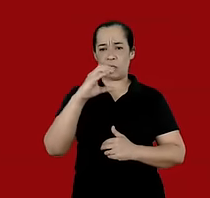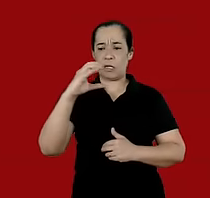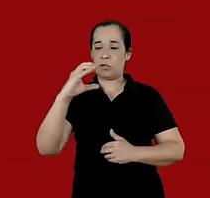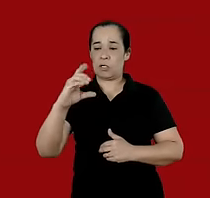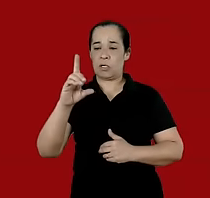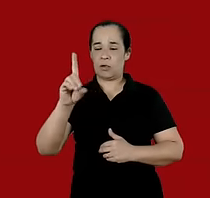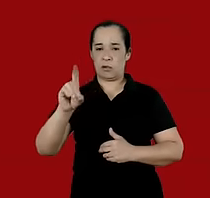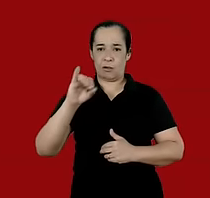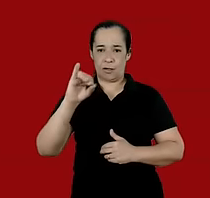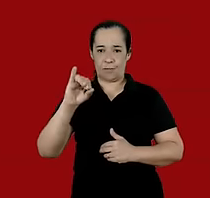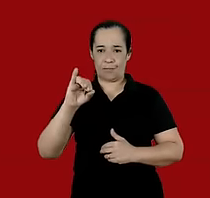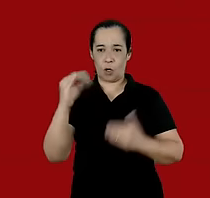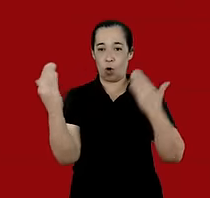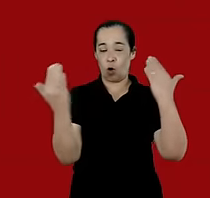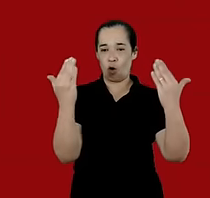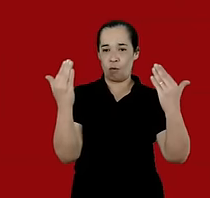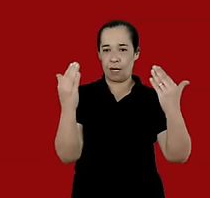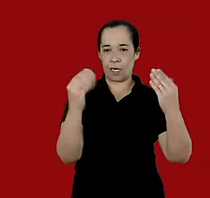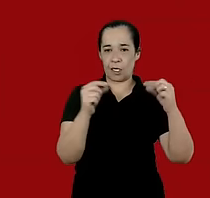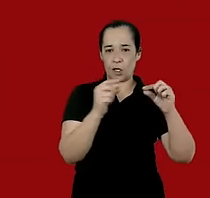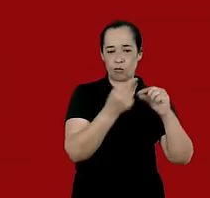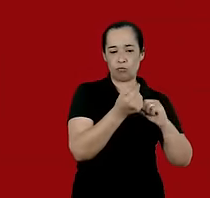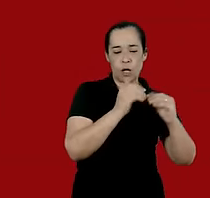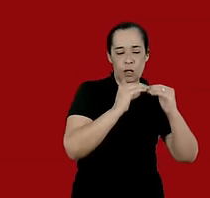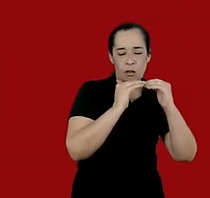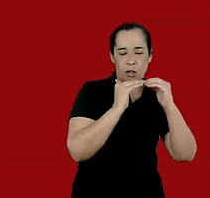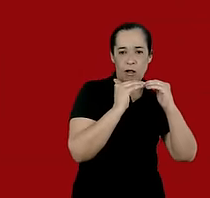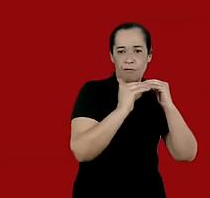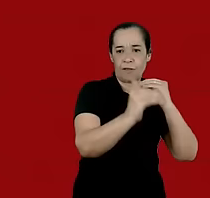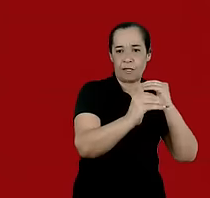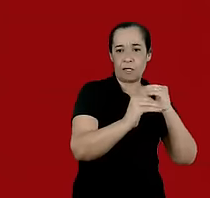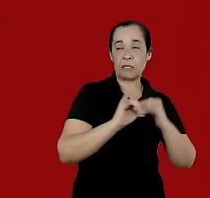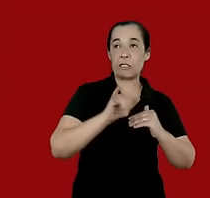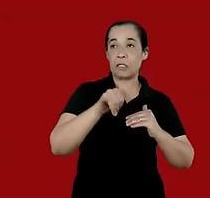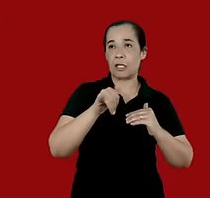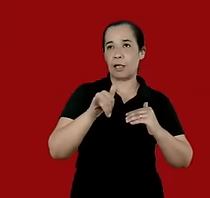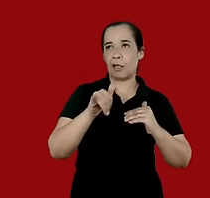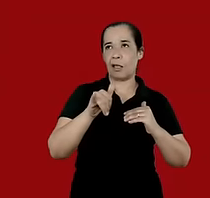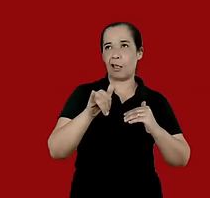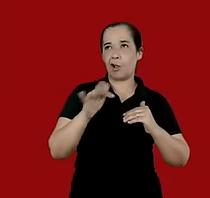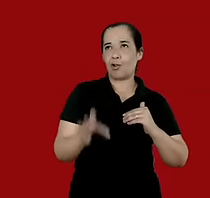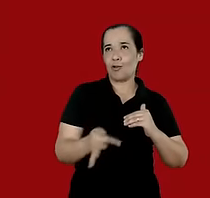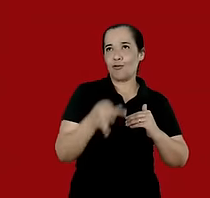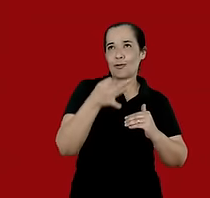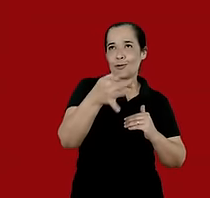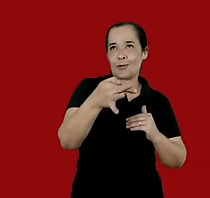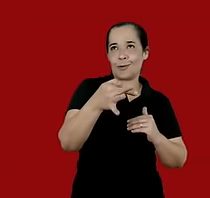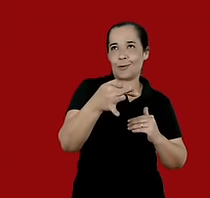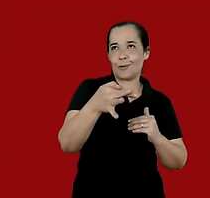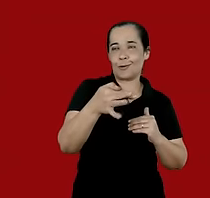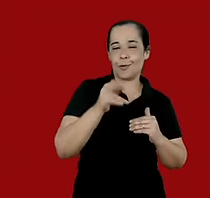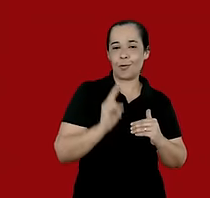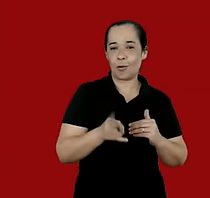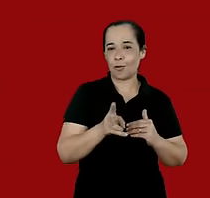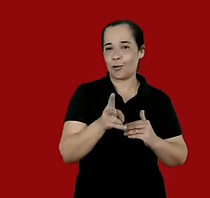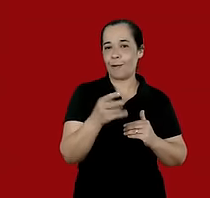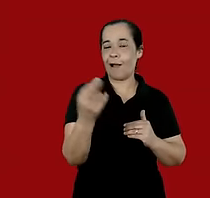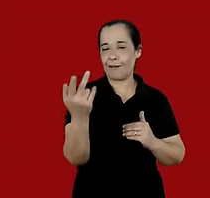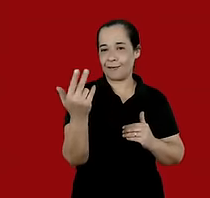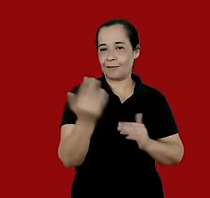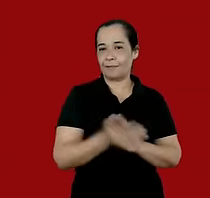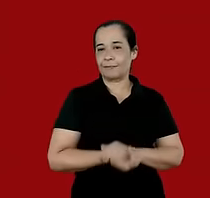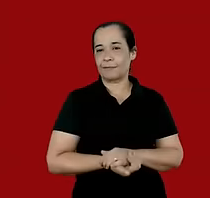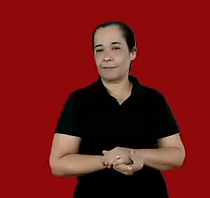do ponto de vista se for se o futuro for repetir o passado e a nossa previsão de quedra de taxa de juros ela tem uma uma certa